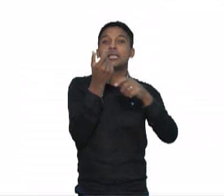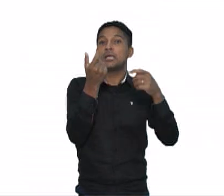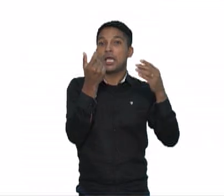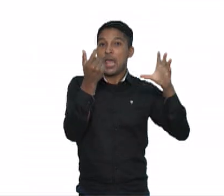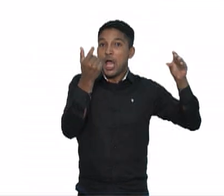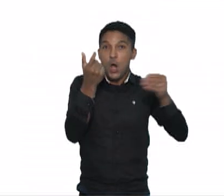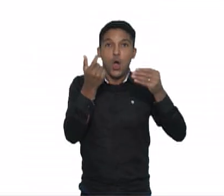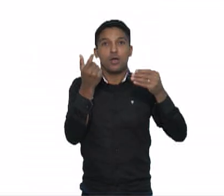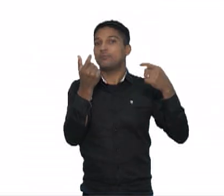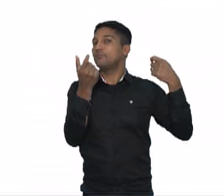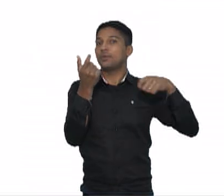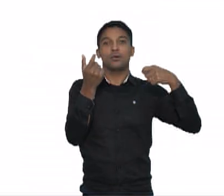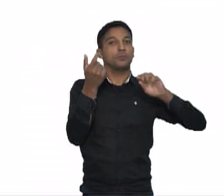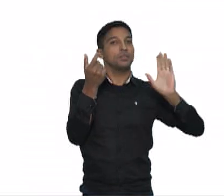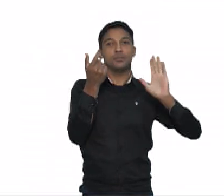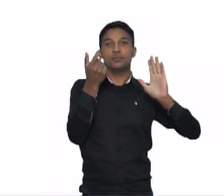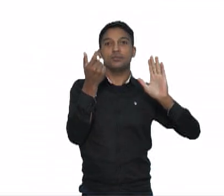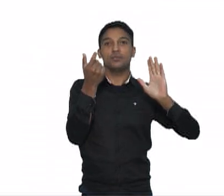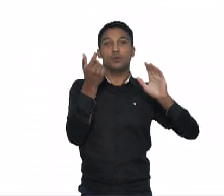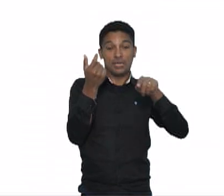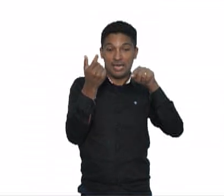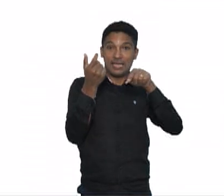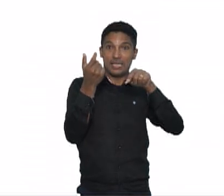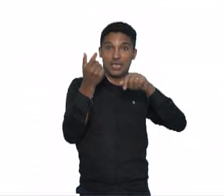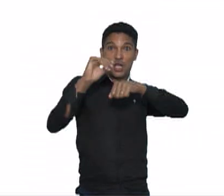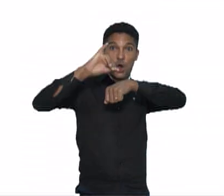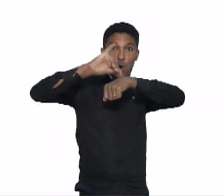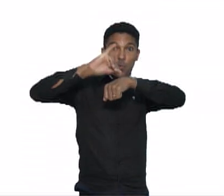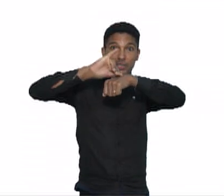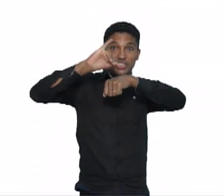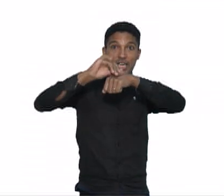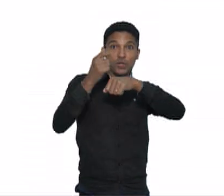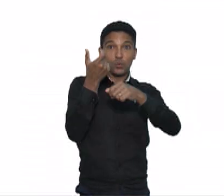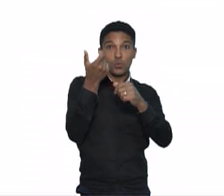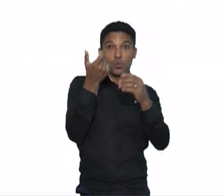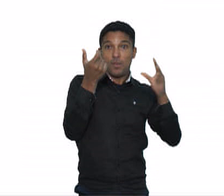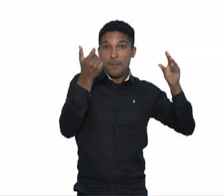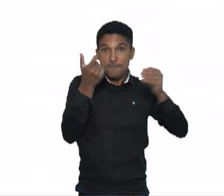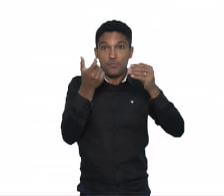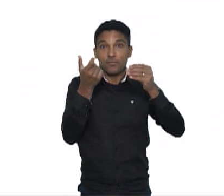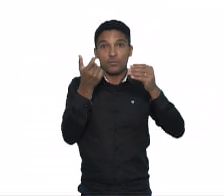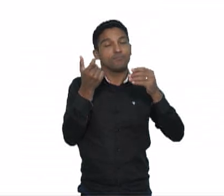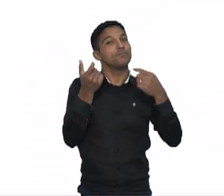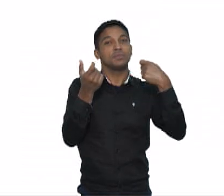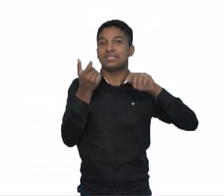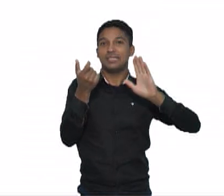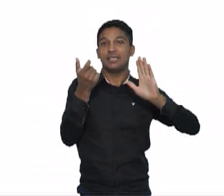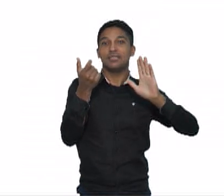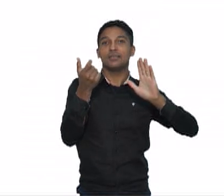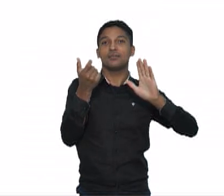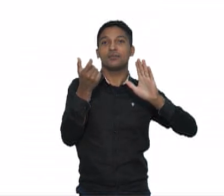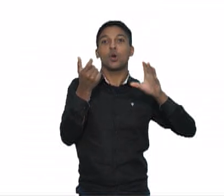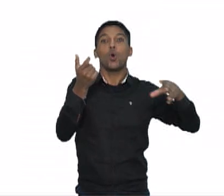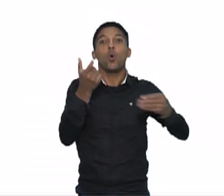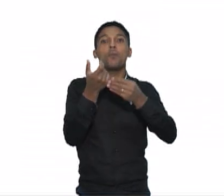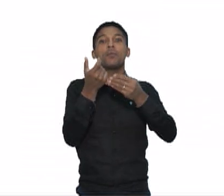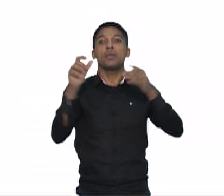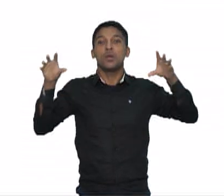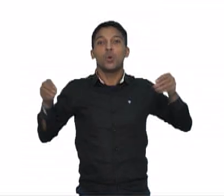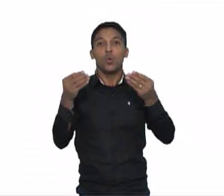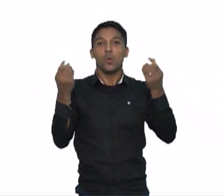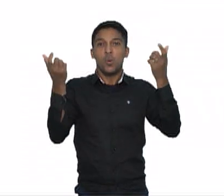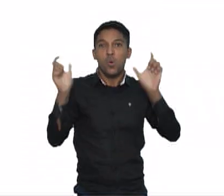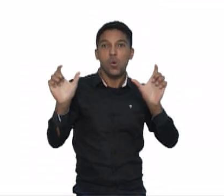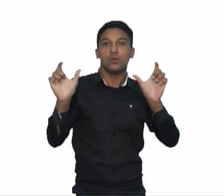forma direta, sem a utilização de preposição, ele é chamado de letra A, transitivo